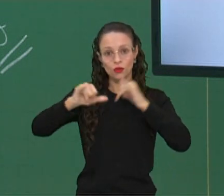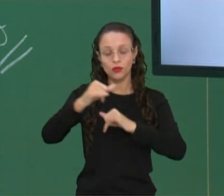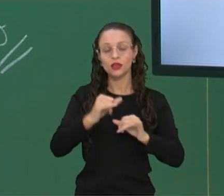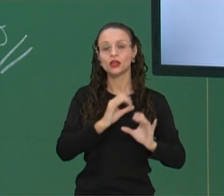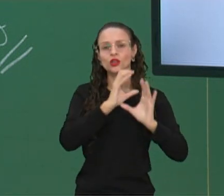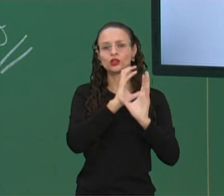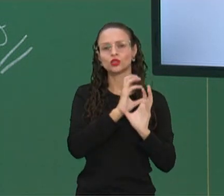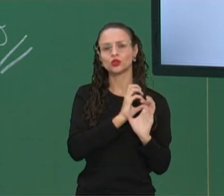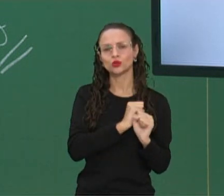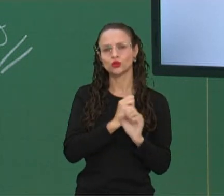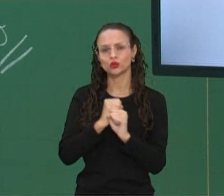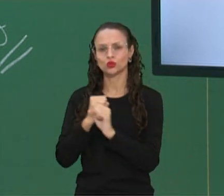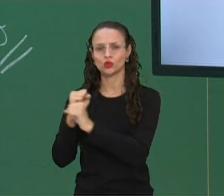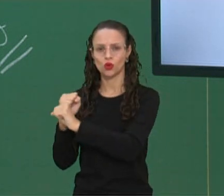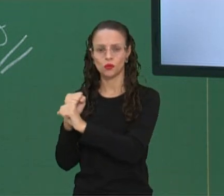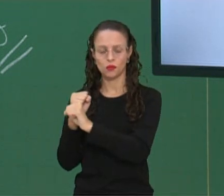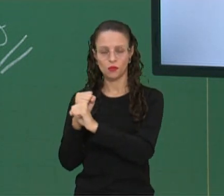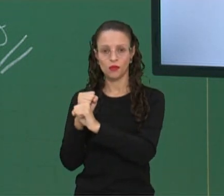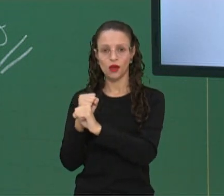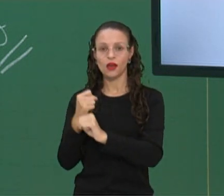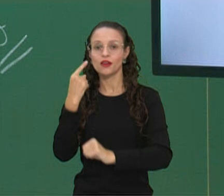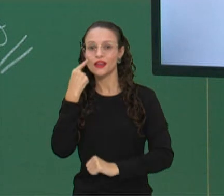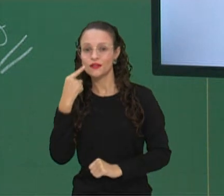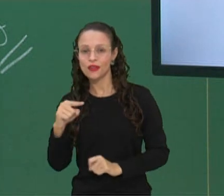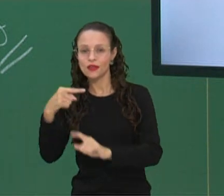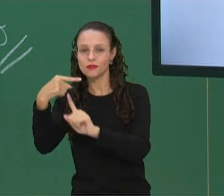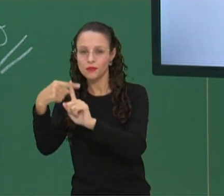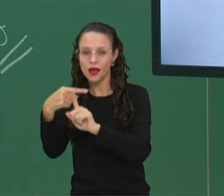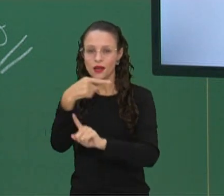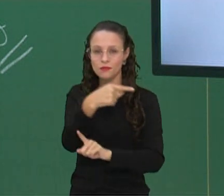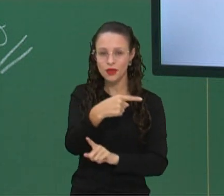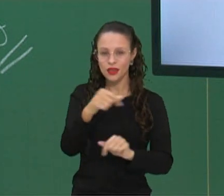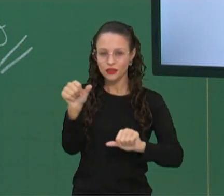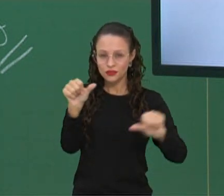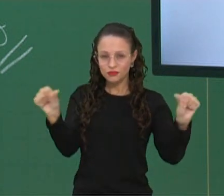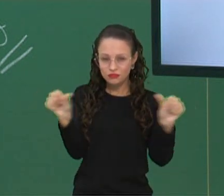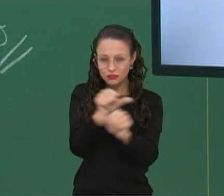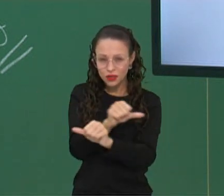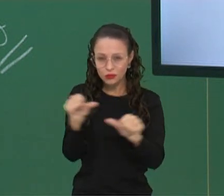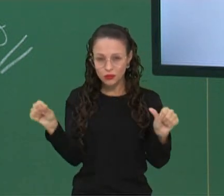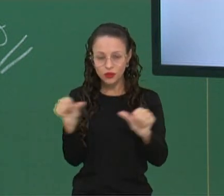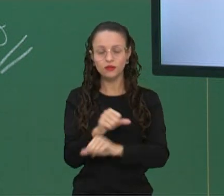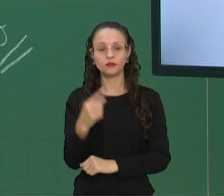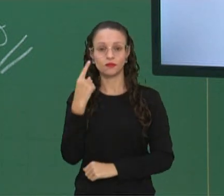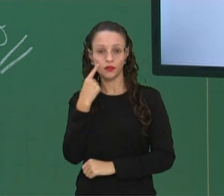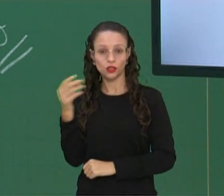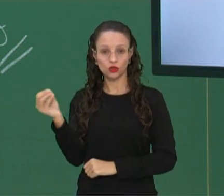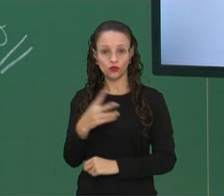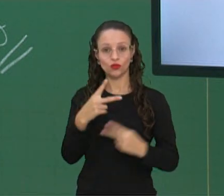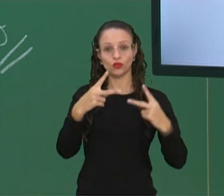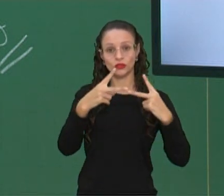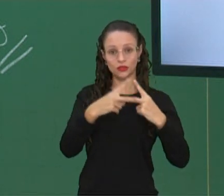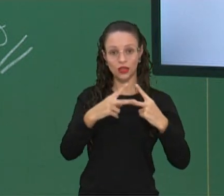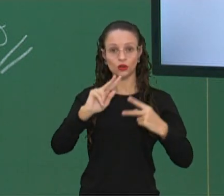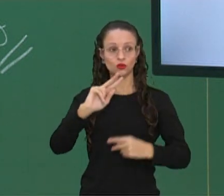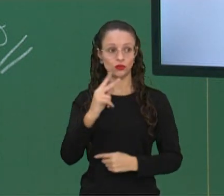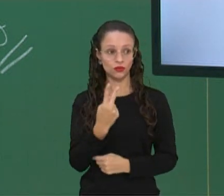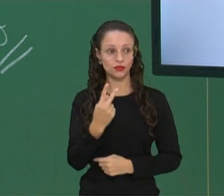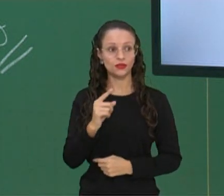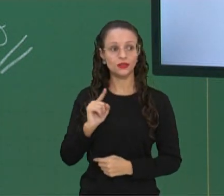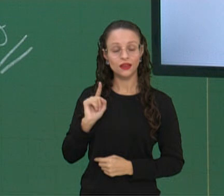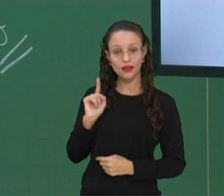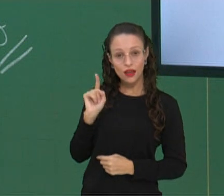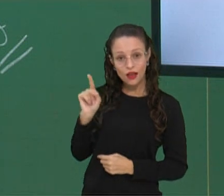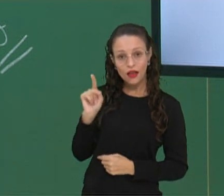os valores conforme os novos sinais que eu encontrei aqui quando eu tive que inverter situações. Então, o ΔH para essa reação aqui